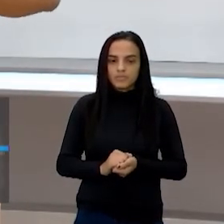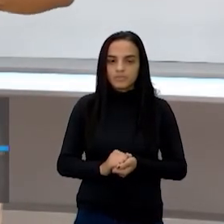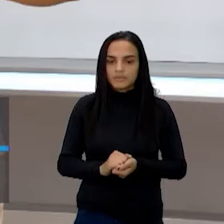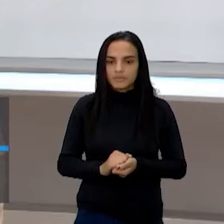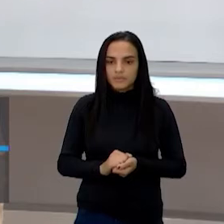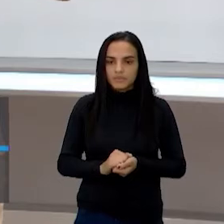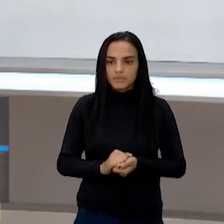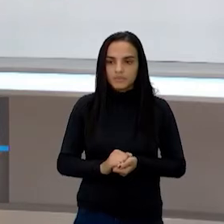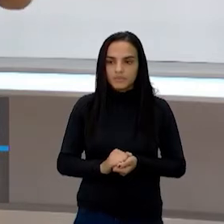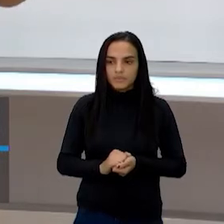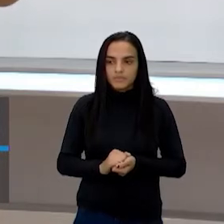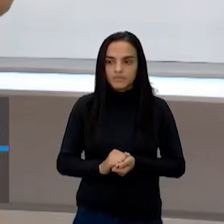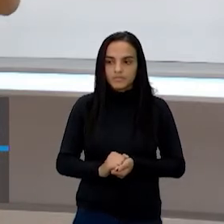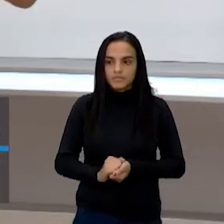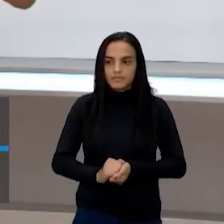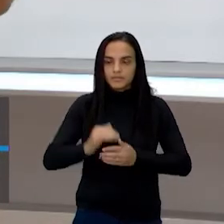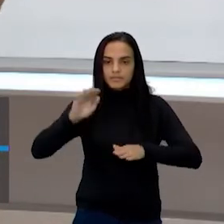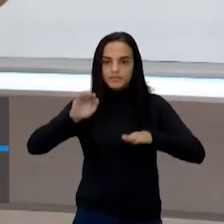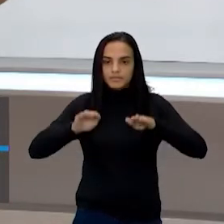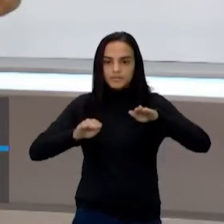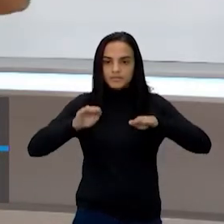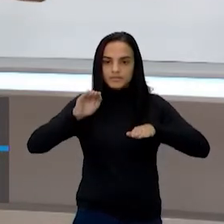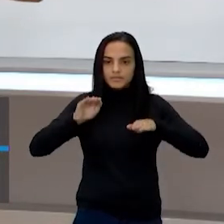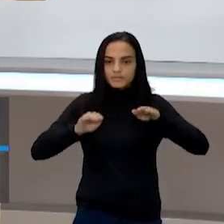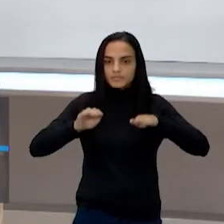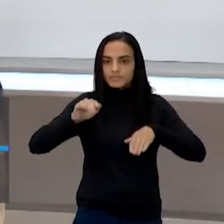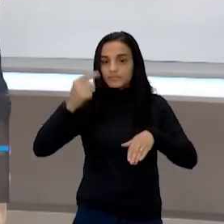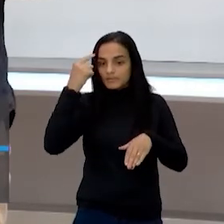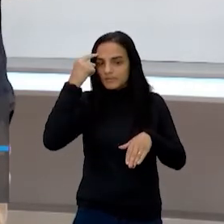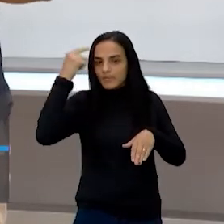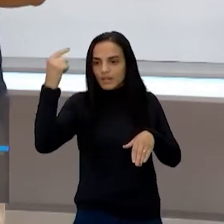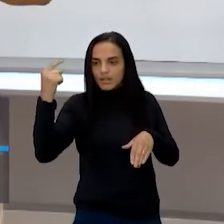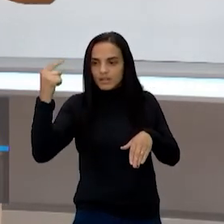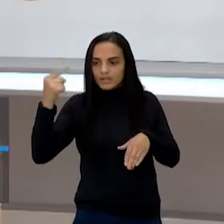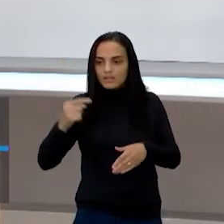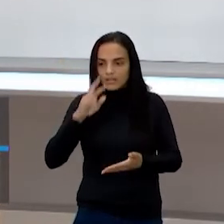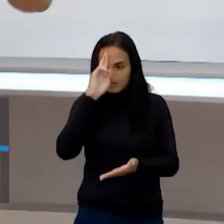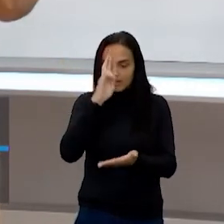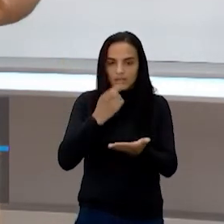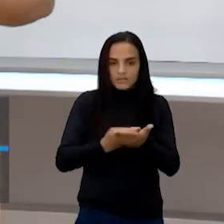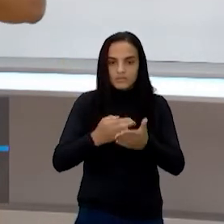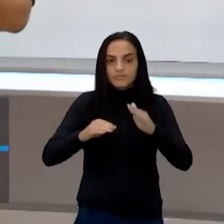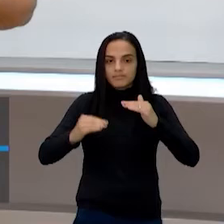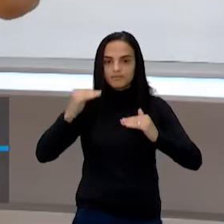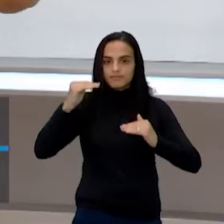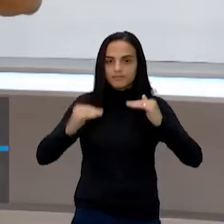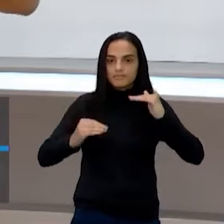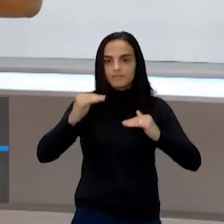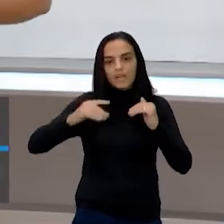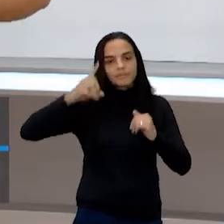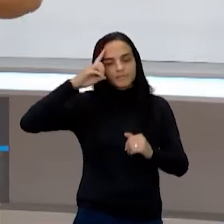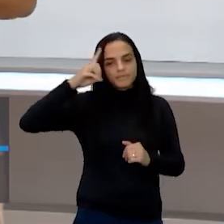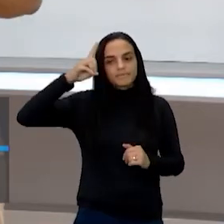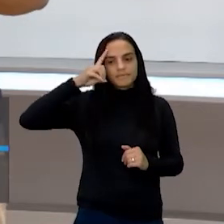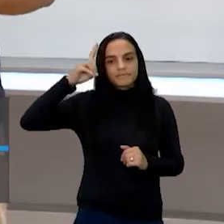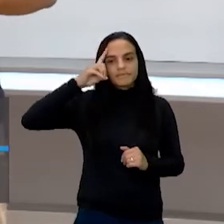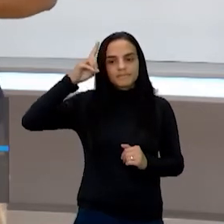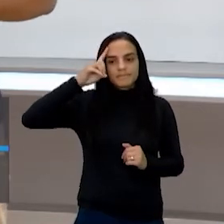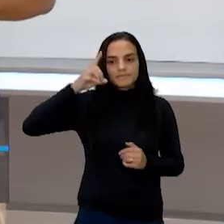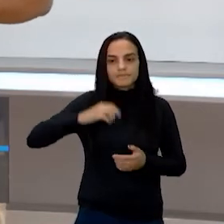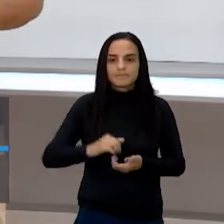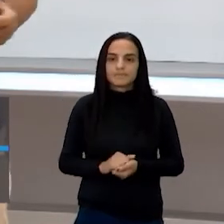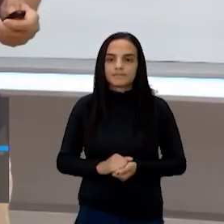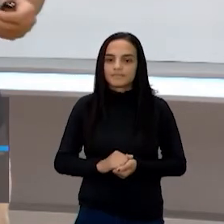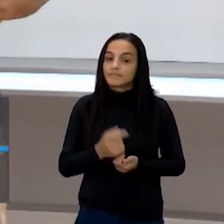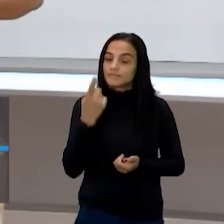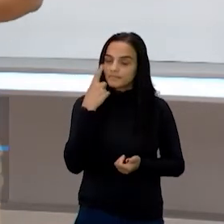proporção e você vai perceber que essa ideia da razão e proporção é uma coisa muito mais cotidiana do que você pode imaginar.